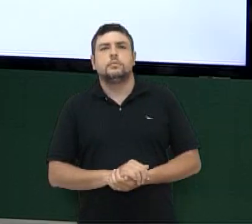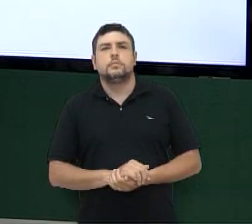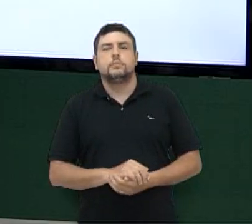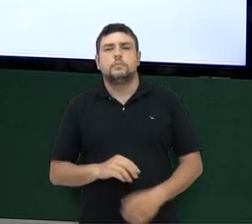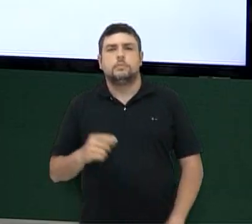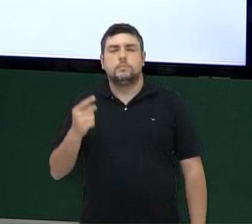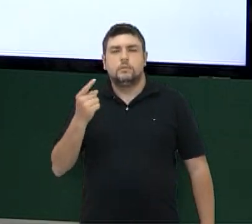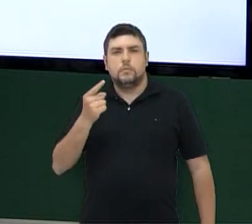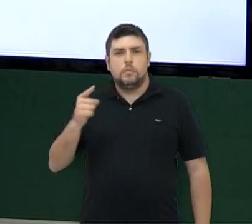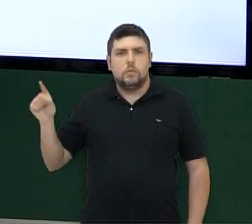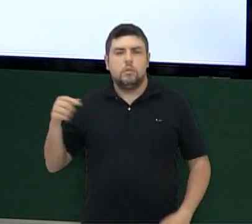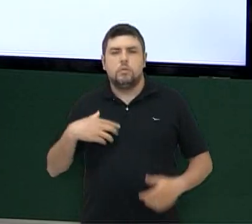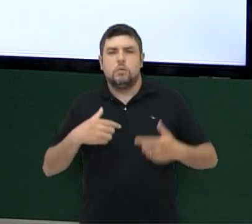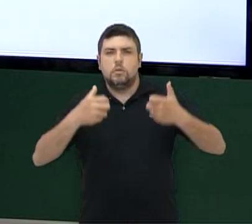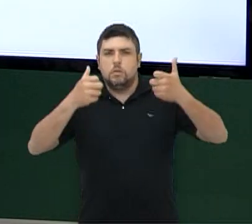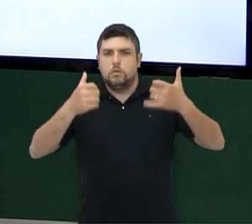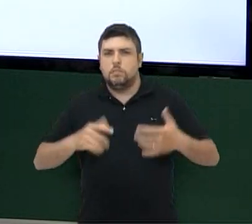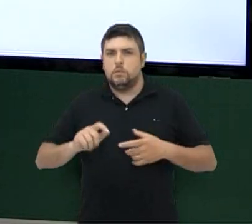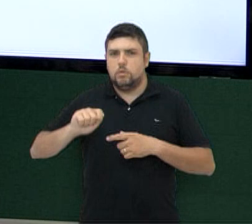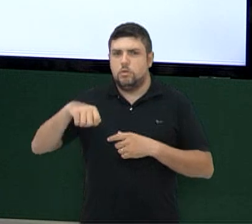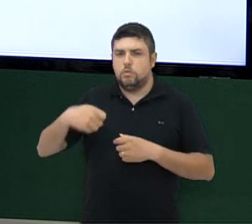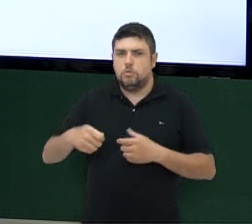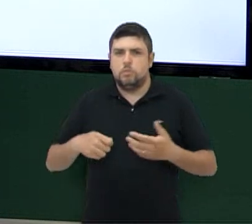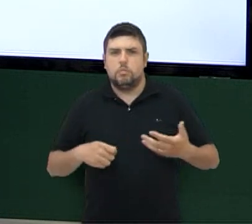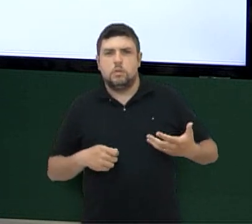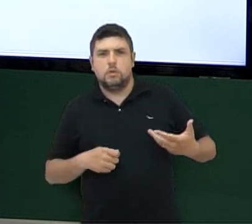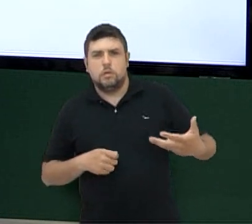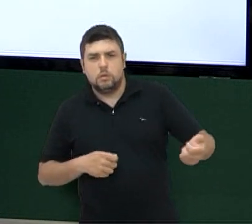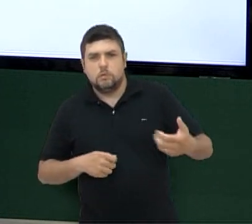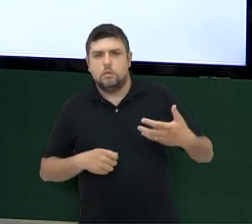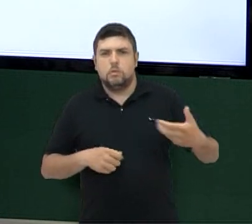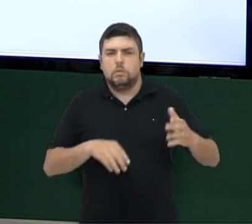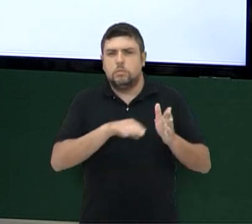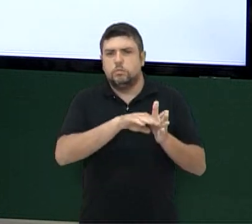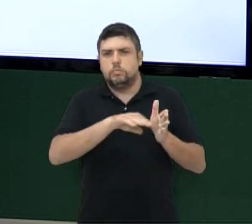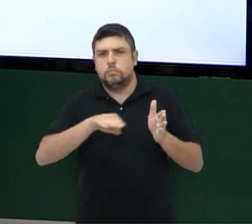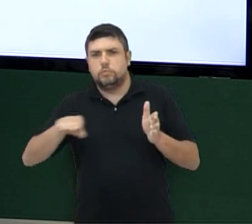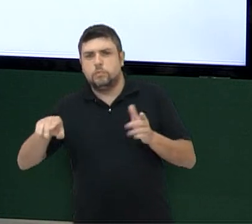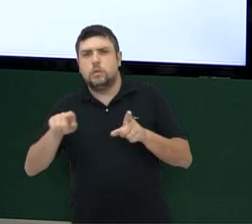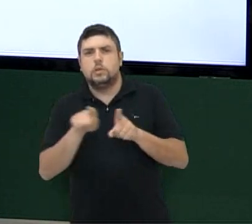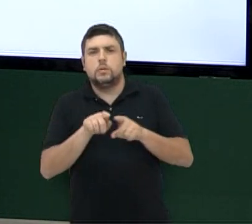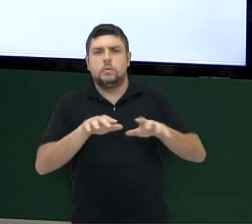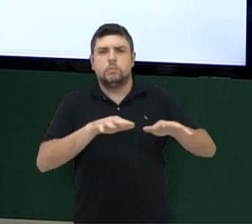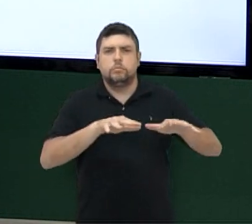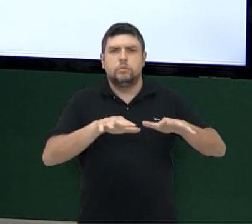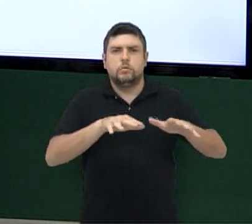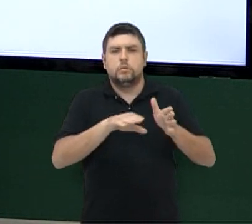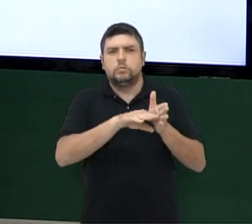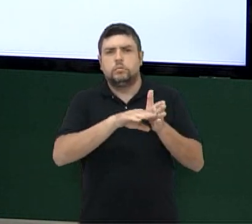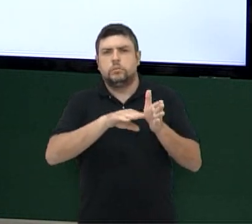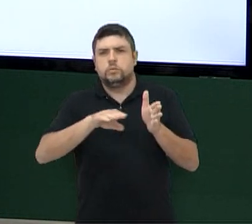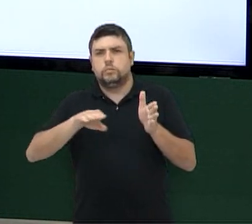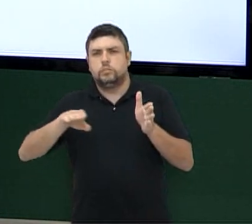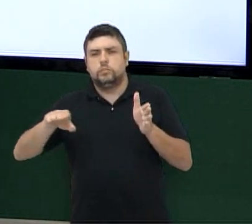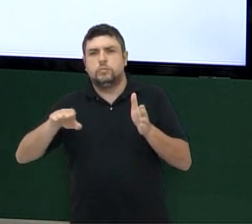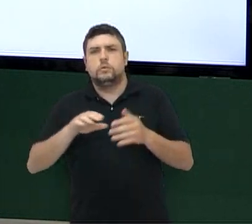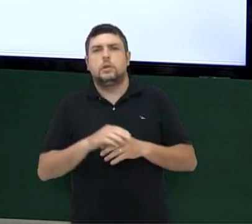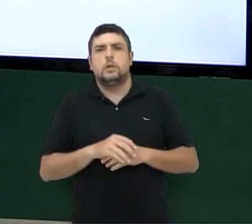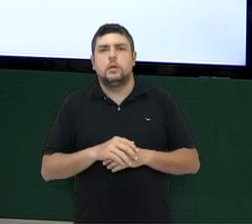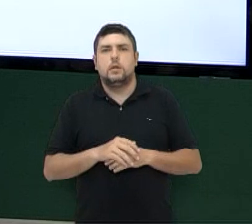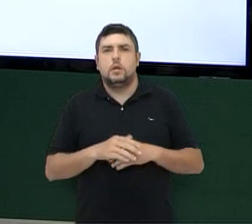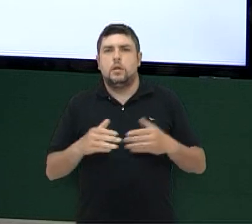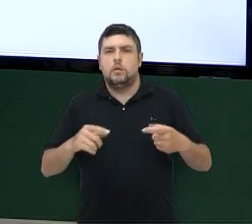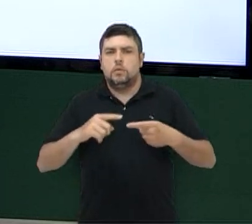aqui a nossa aula, falamos sobre aceleração constante e movimentos uniformes, certo? Vai ser agora a base, vocês estão bala para